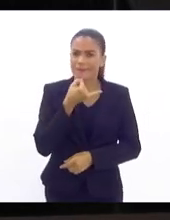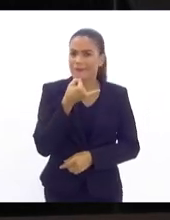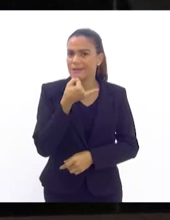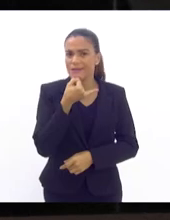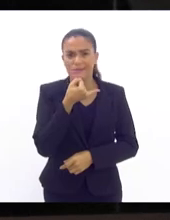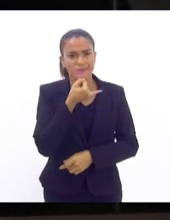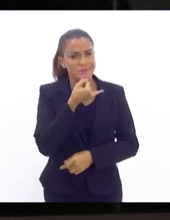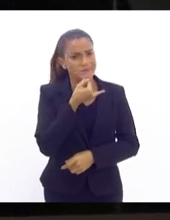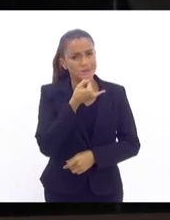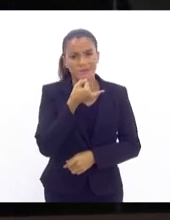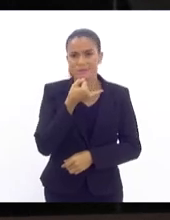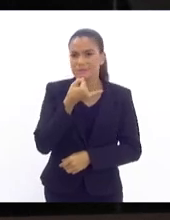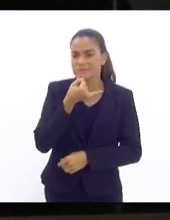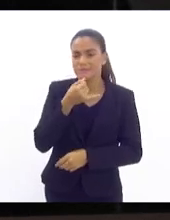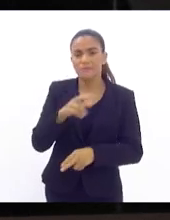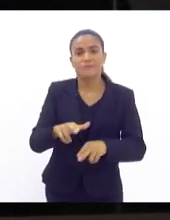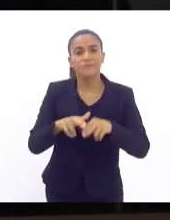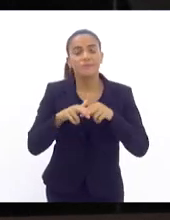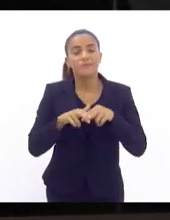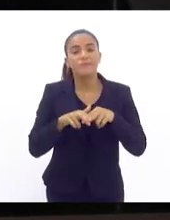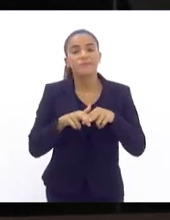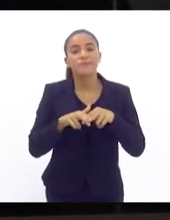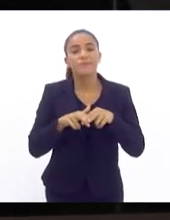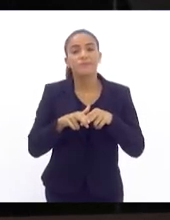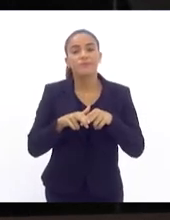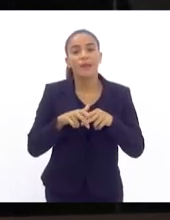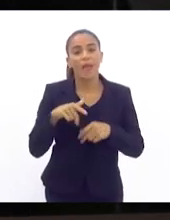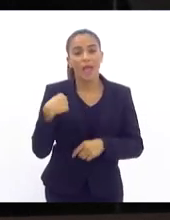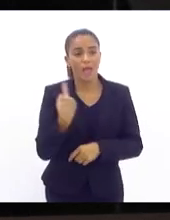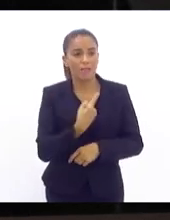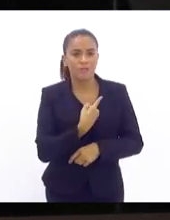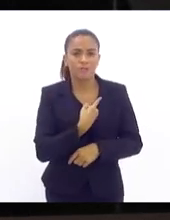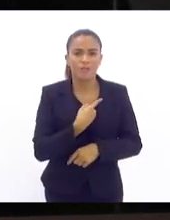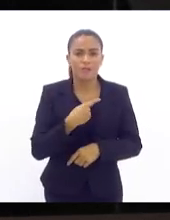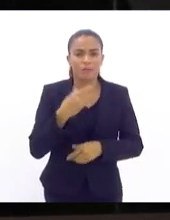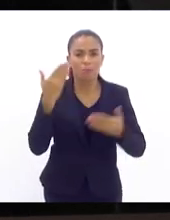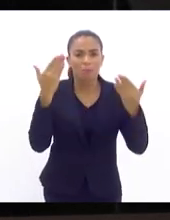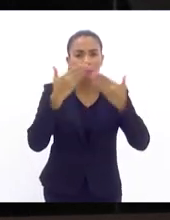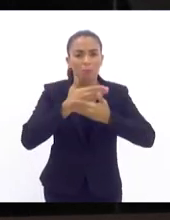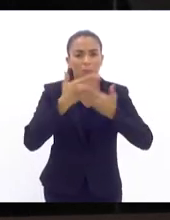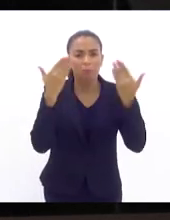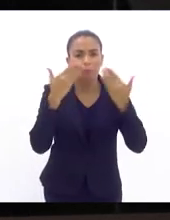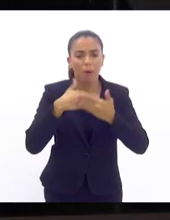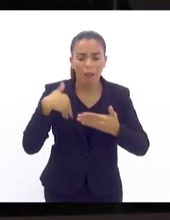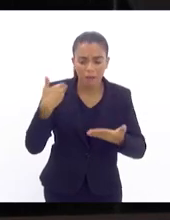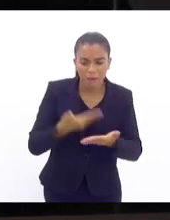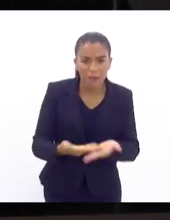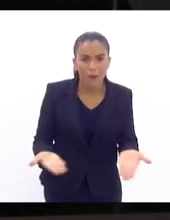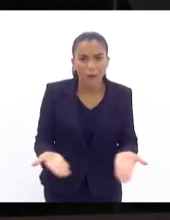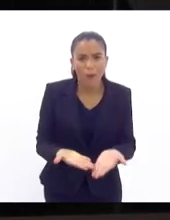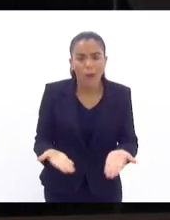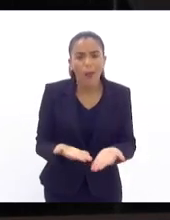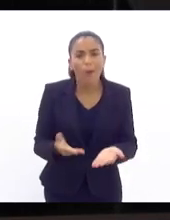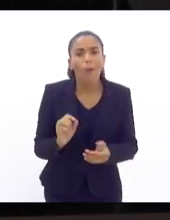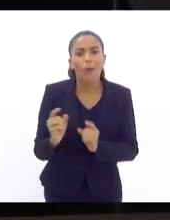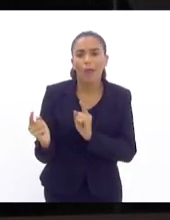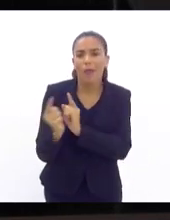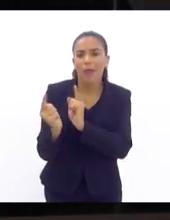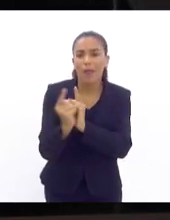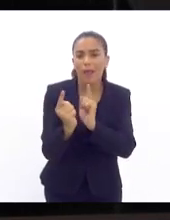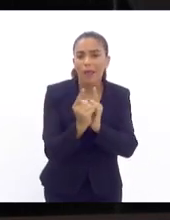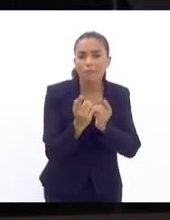Infelizmente, é porque a gente não vê ainda o atendimento,